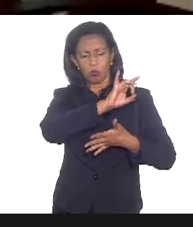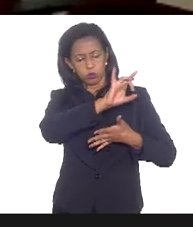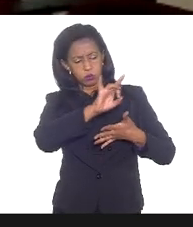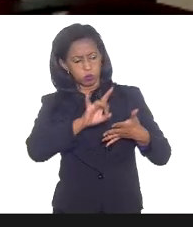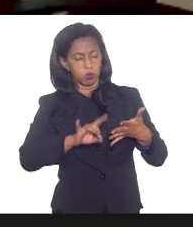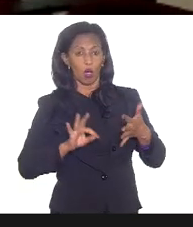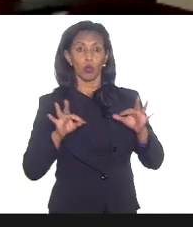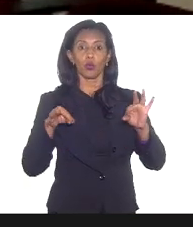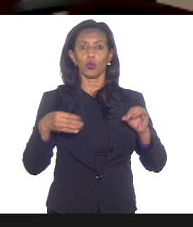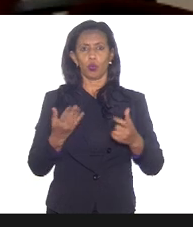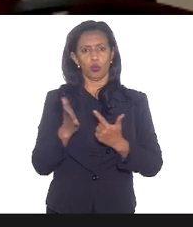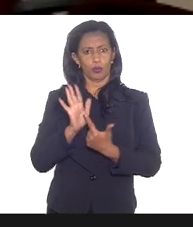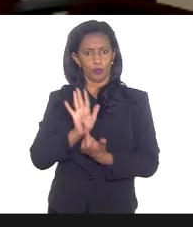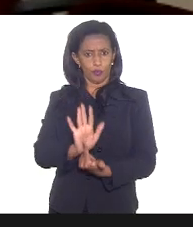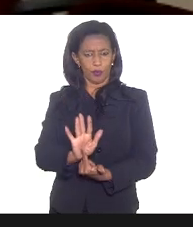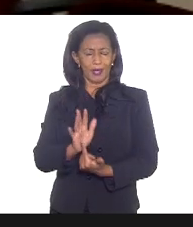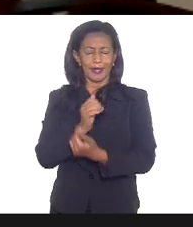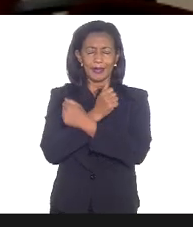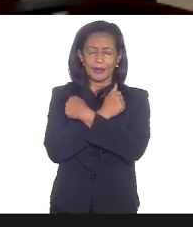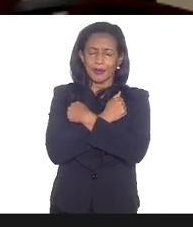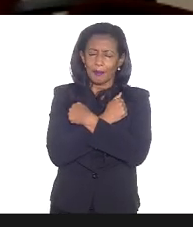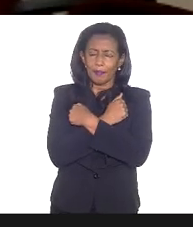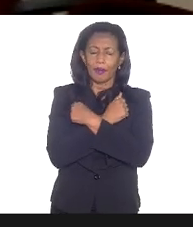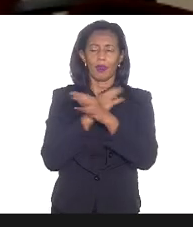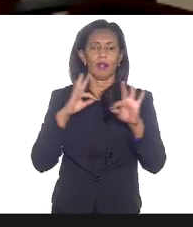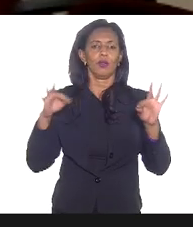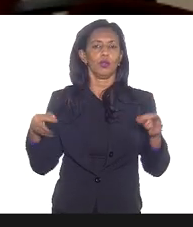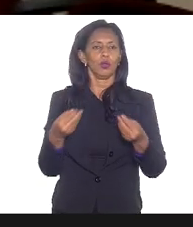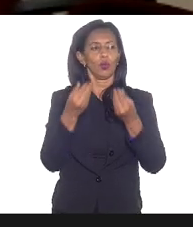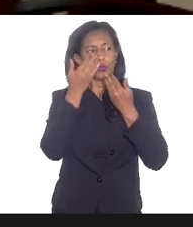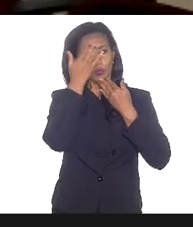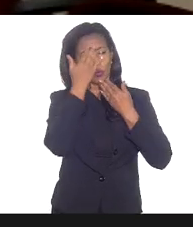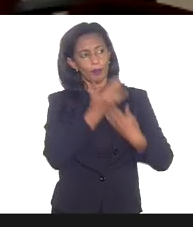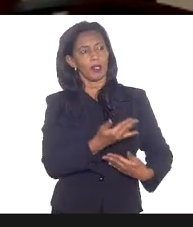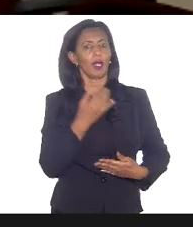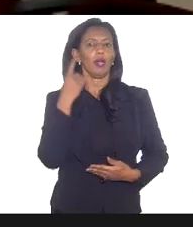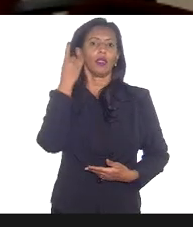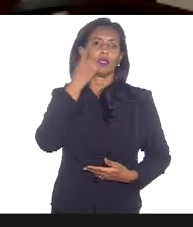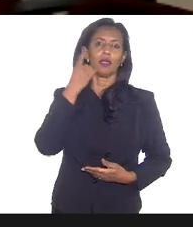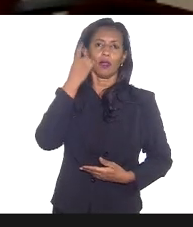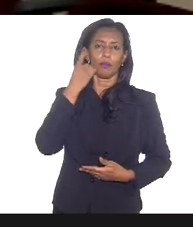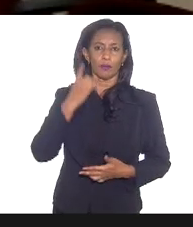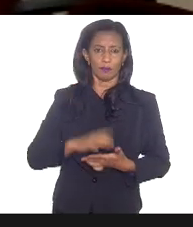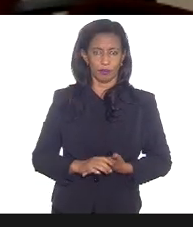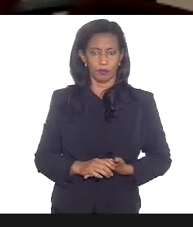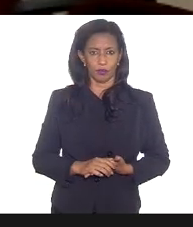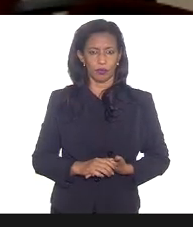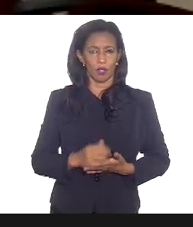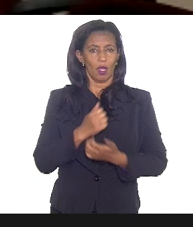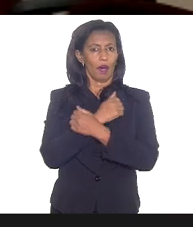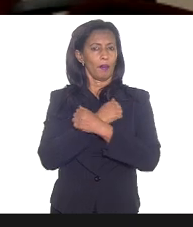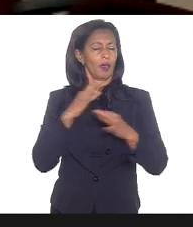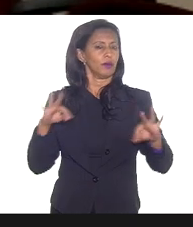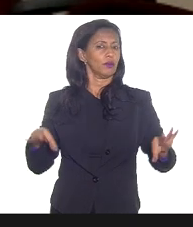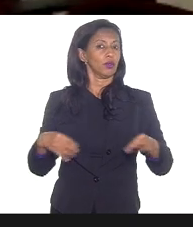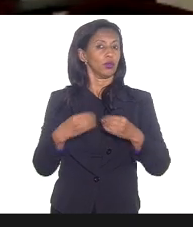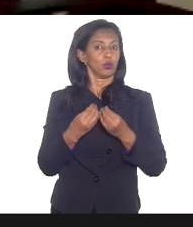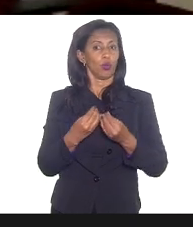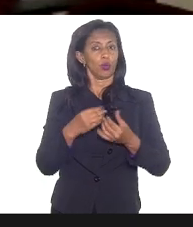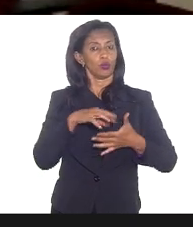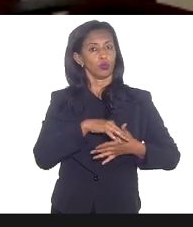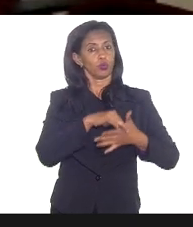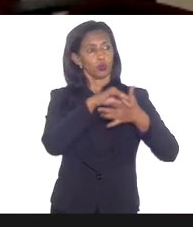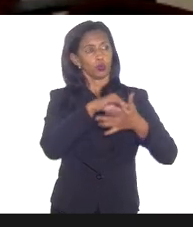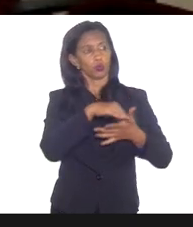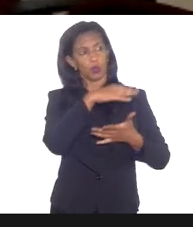que foi apresentado. Um grande abraço a todos, obrigado, deputado. Um abraço a todos os